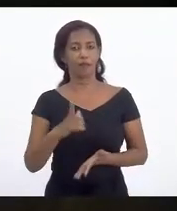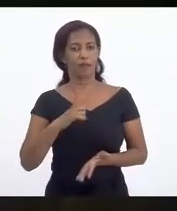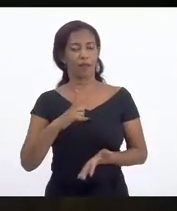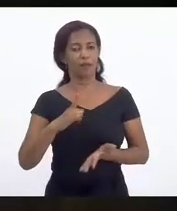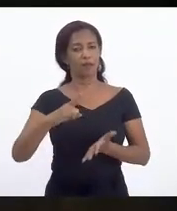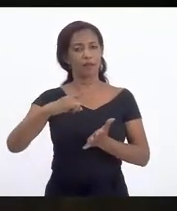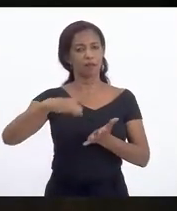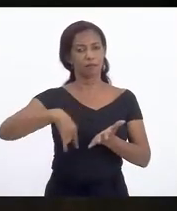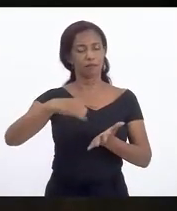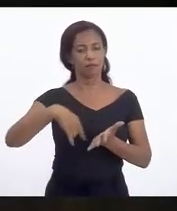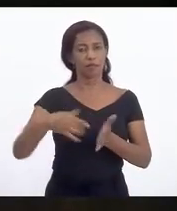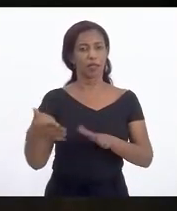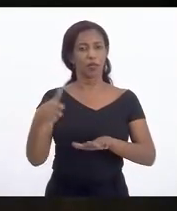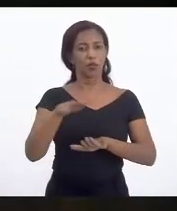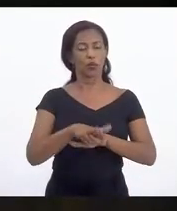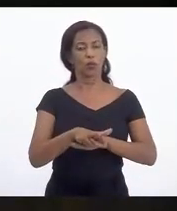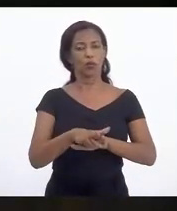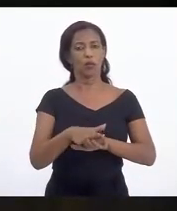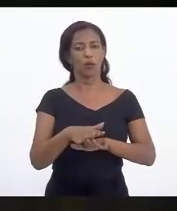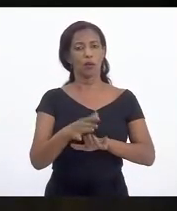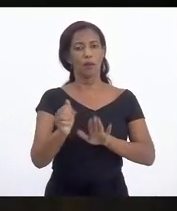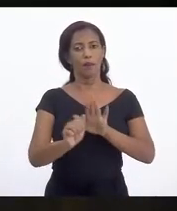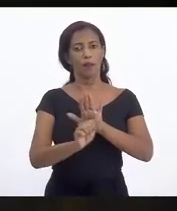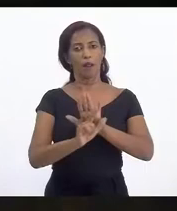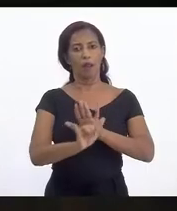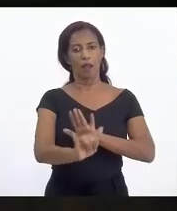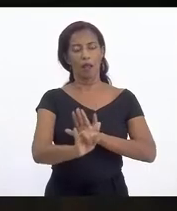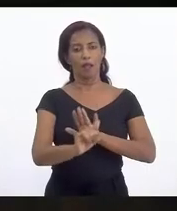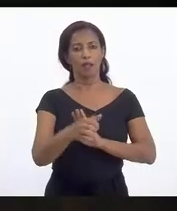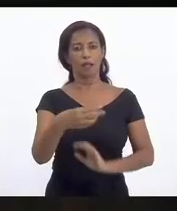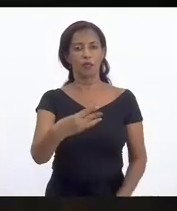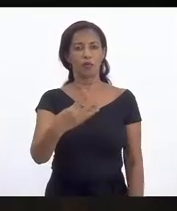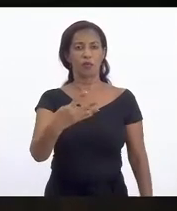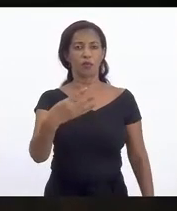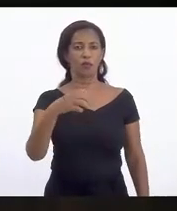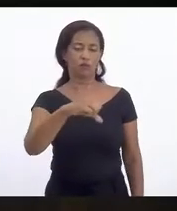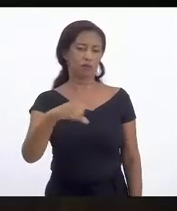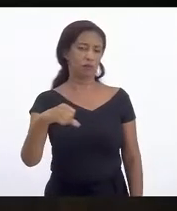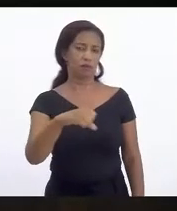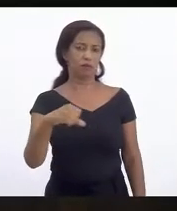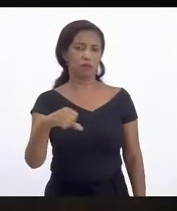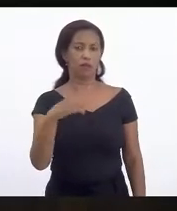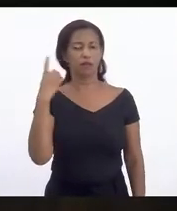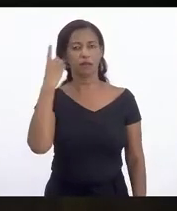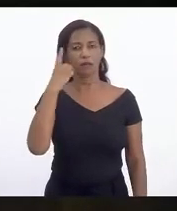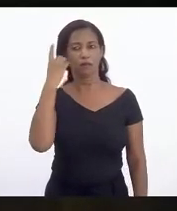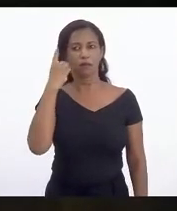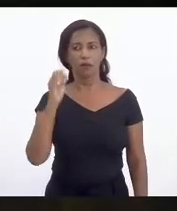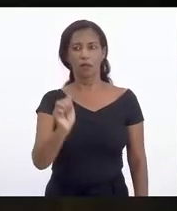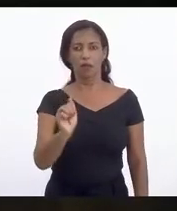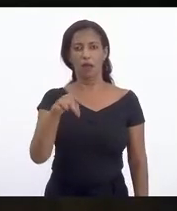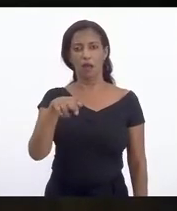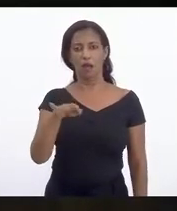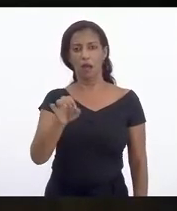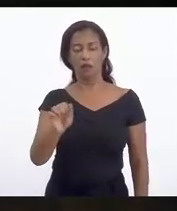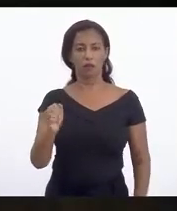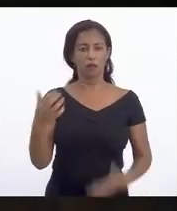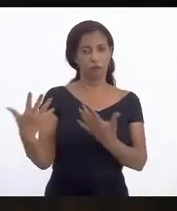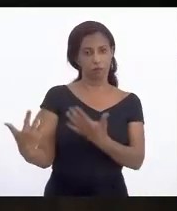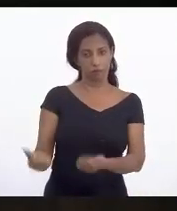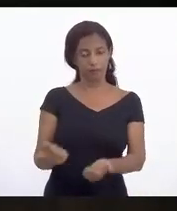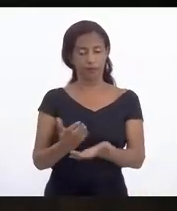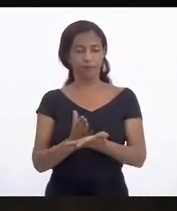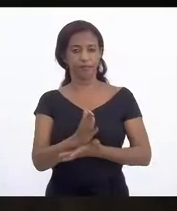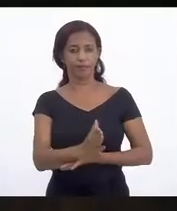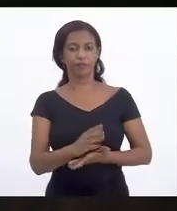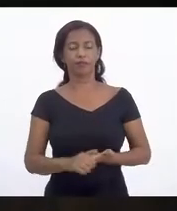mesa, inclusão na ordem do dia, do projeto 3.499, do deputado Anderson Moraes. Os senhores que aprovam permaneçam como